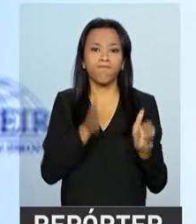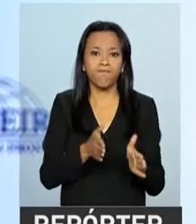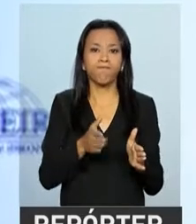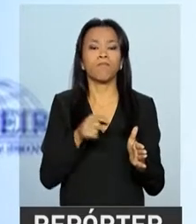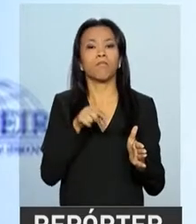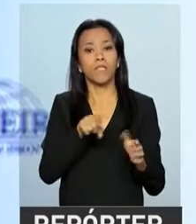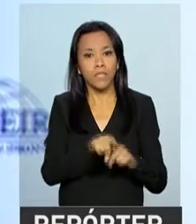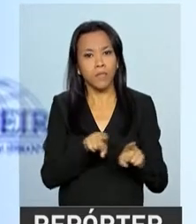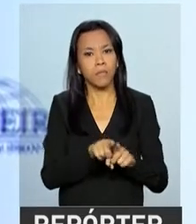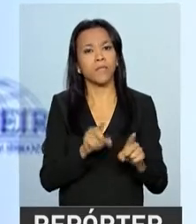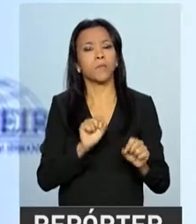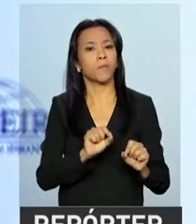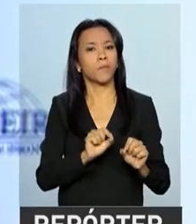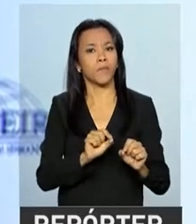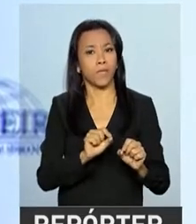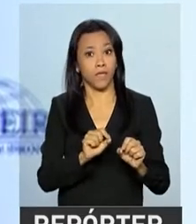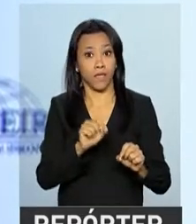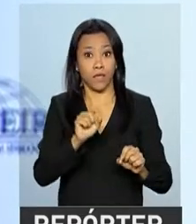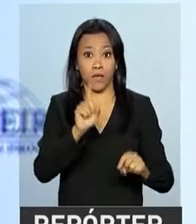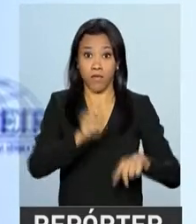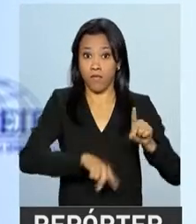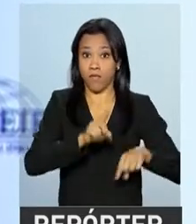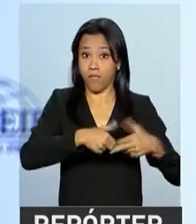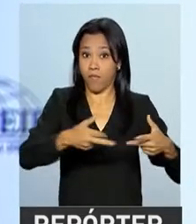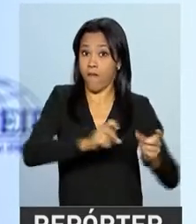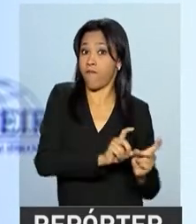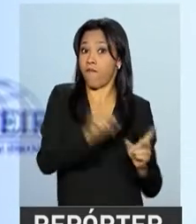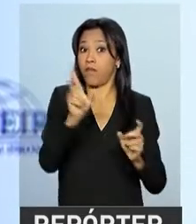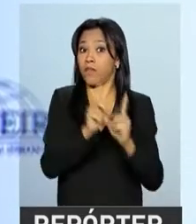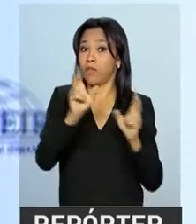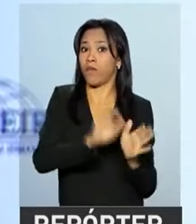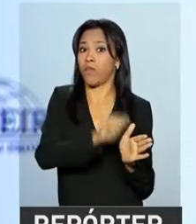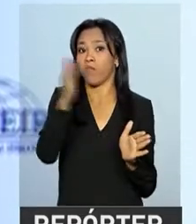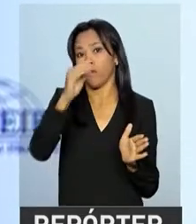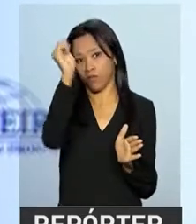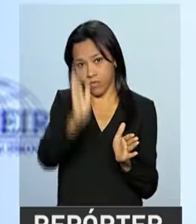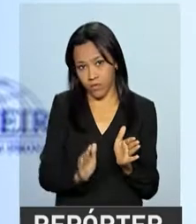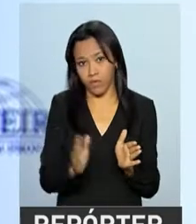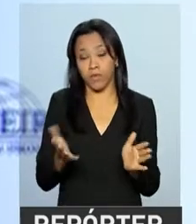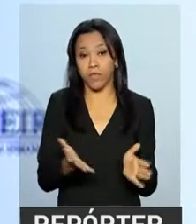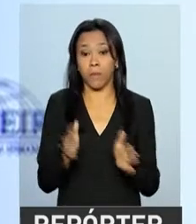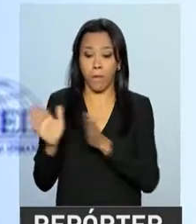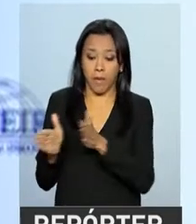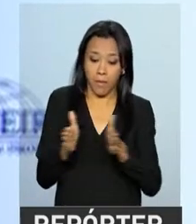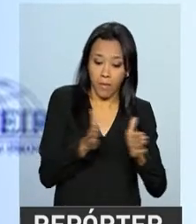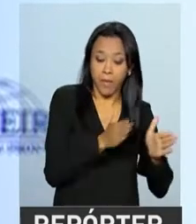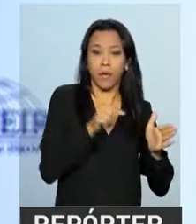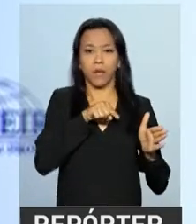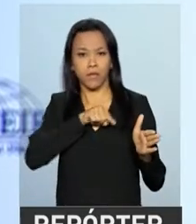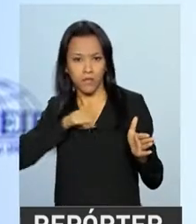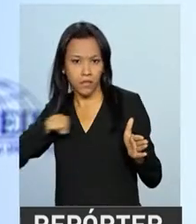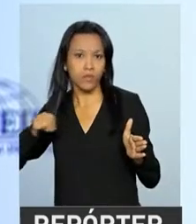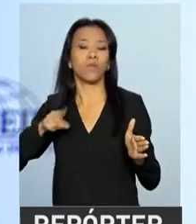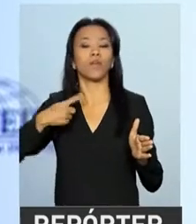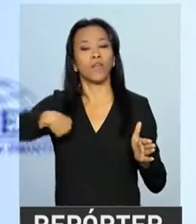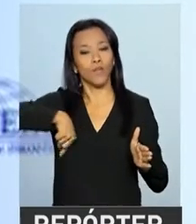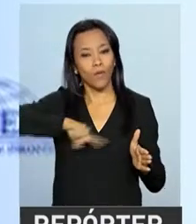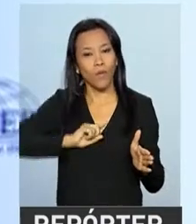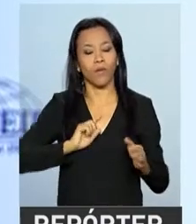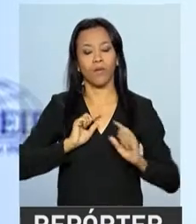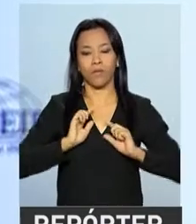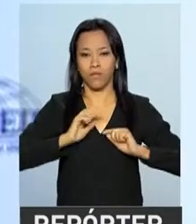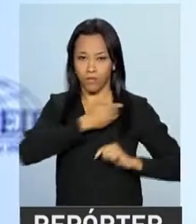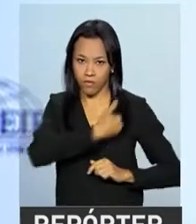da produção brasileira nas cadeias globais de valores. Nessa esteira é que nós